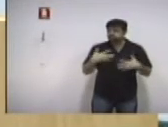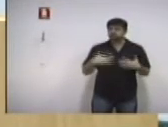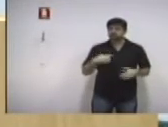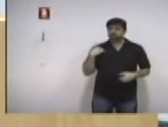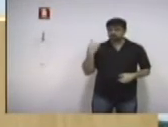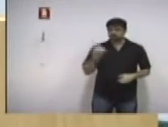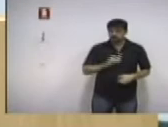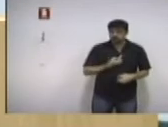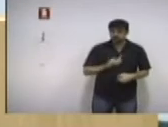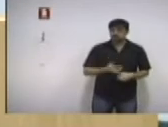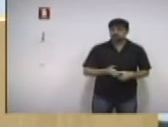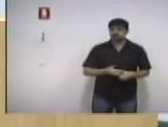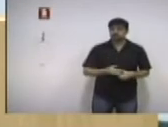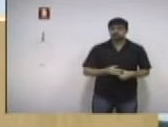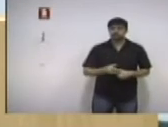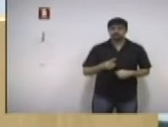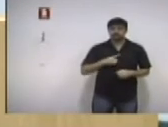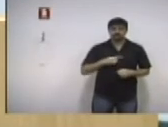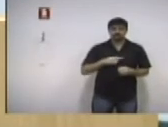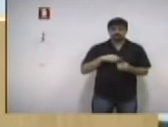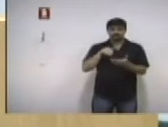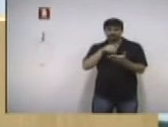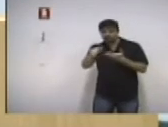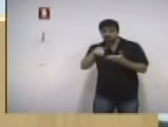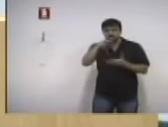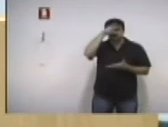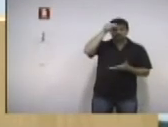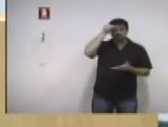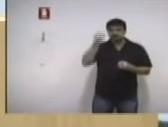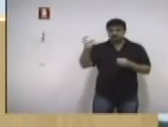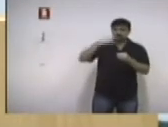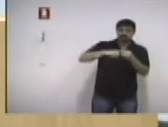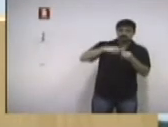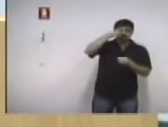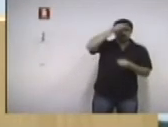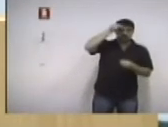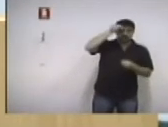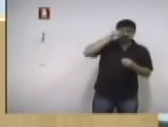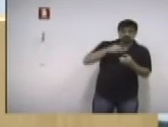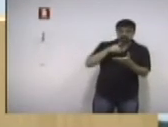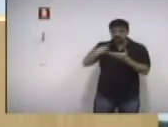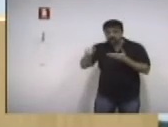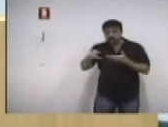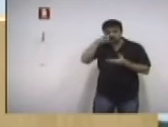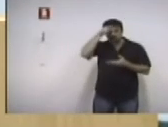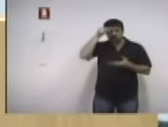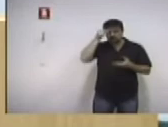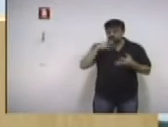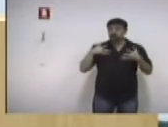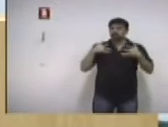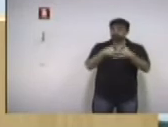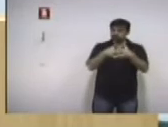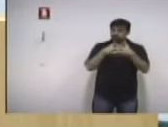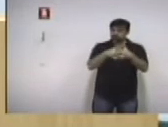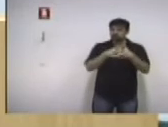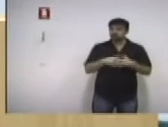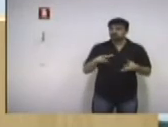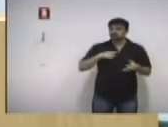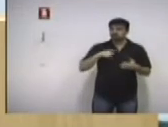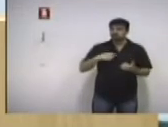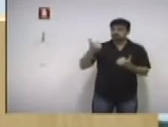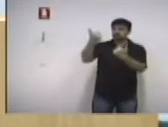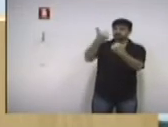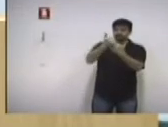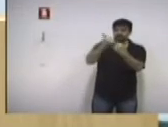ano nós diplomamos dois prefeitos né e no segundo ano também o presidente teve que assumir ali por